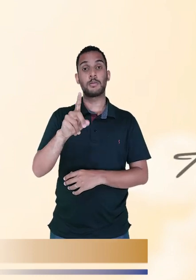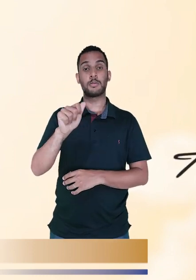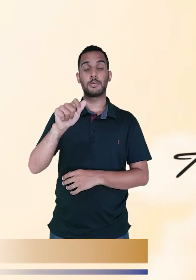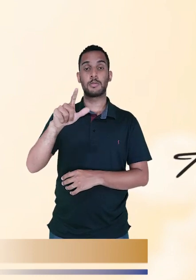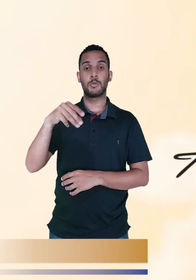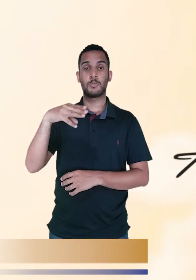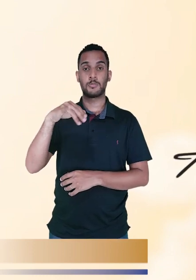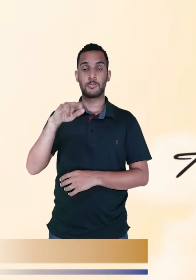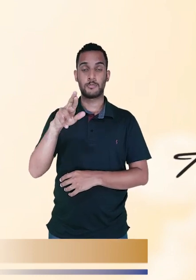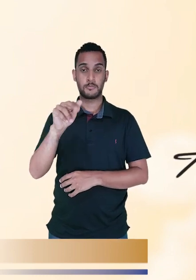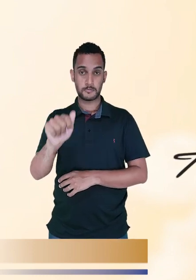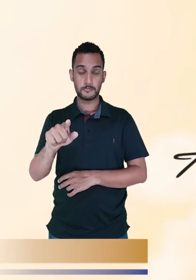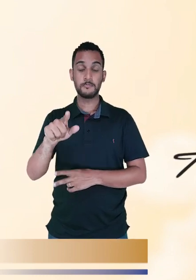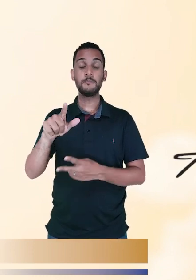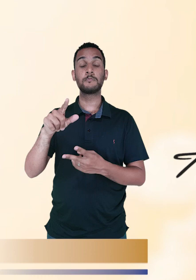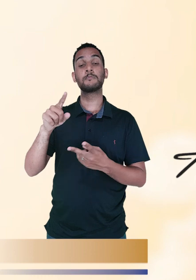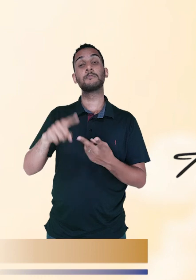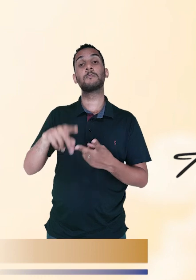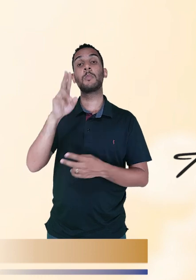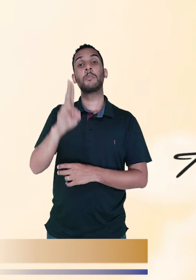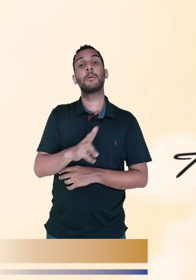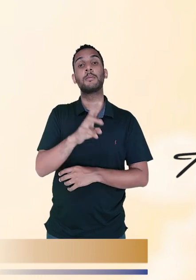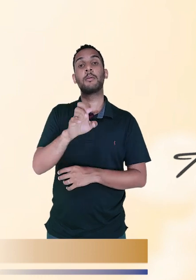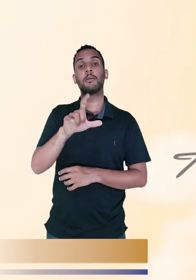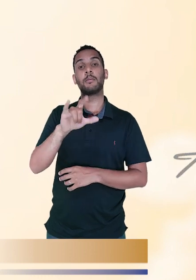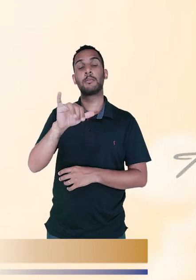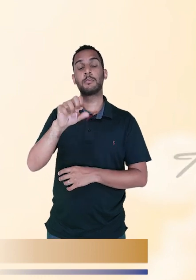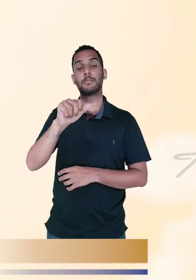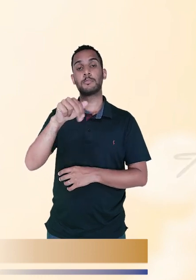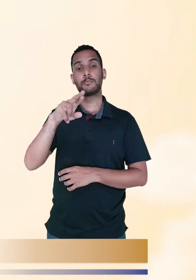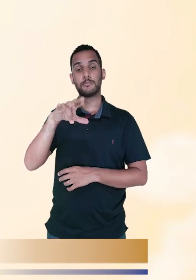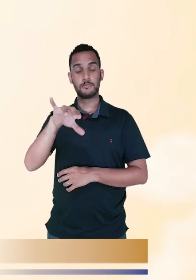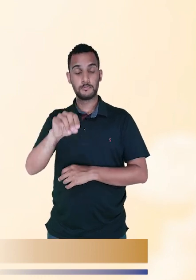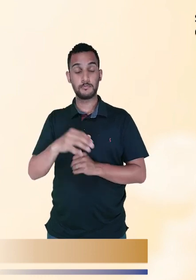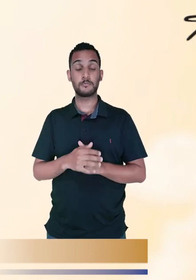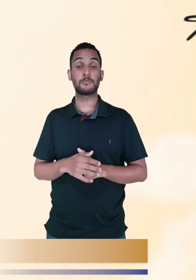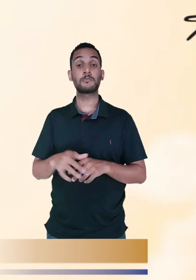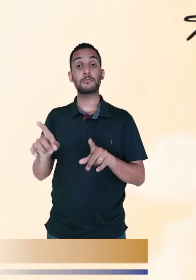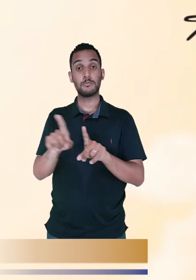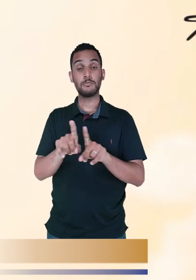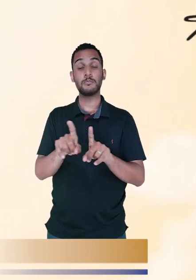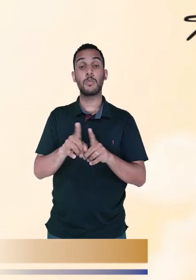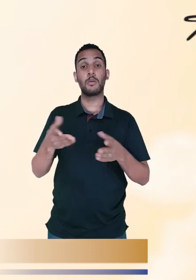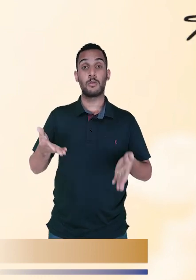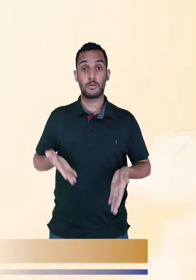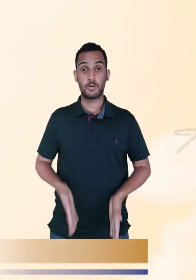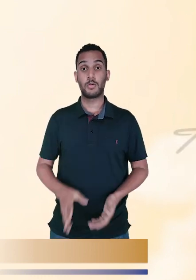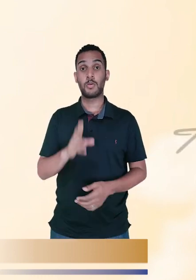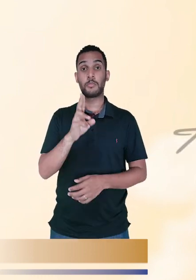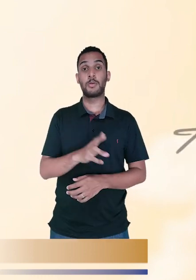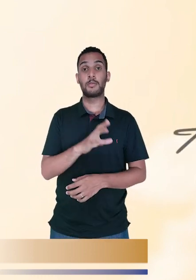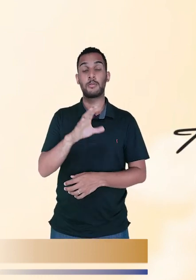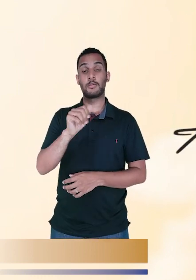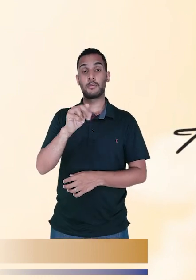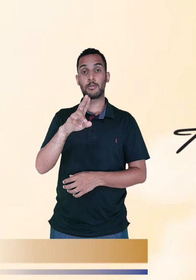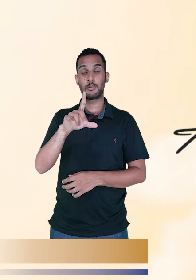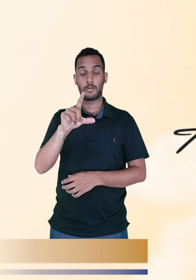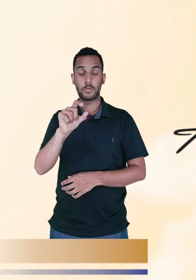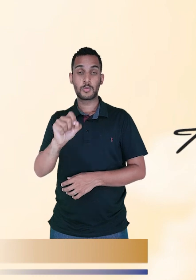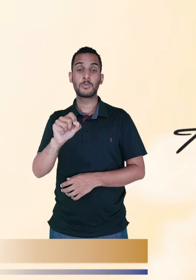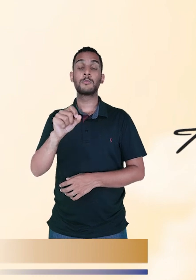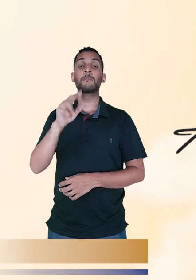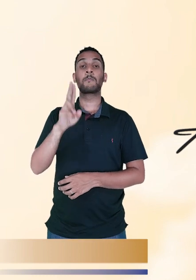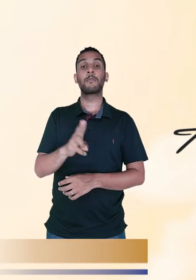Adalmirã Silva de Vasconcelos e padre Elisário Antônio da Rocha. E de nascimento dos padres Carlos Sebastião da